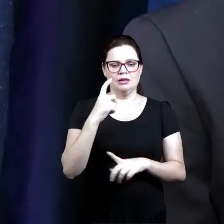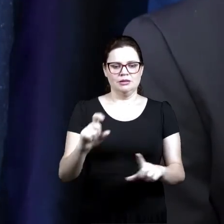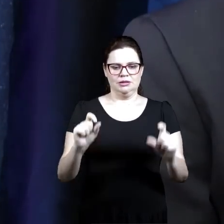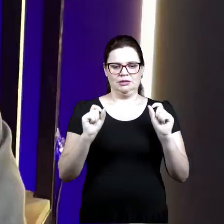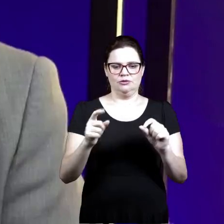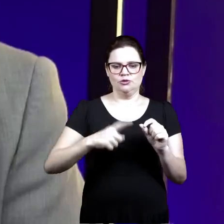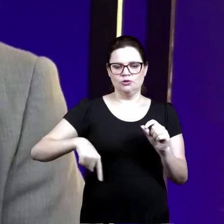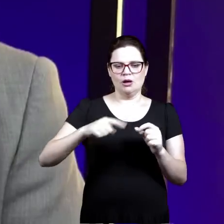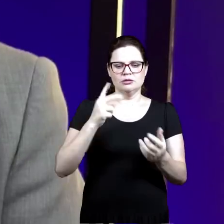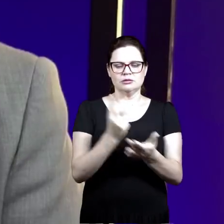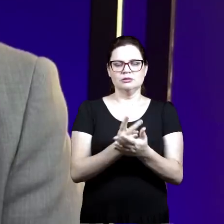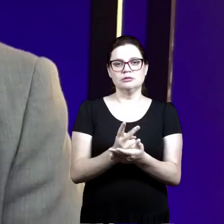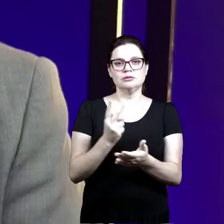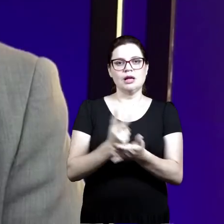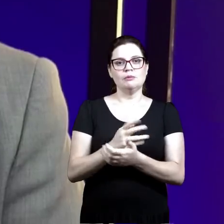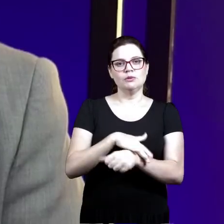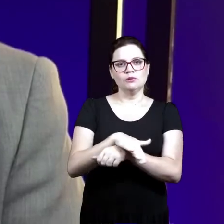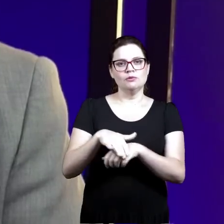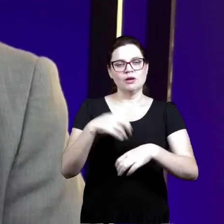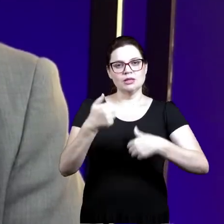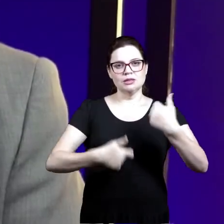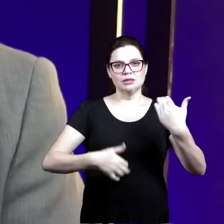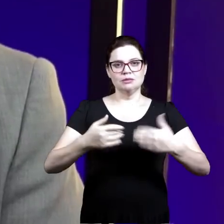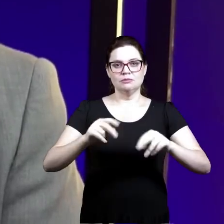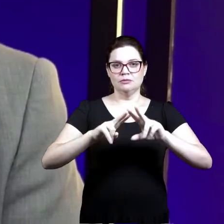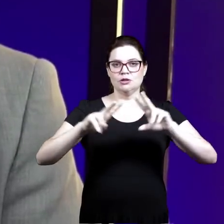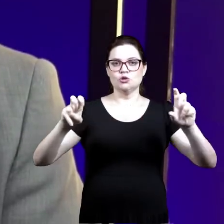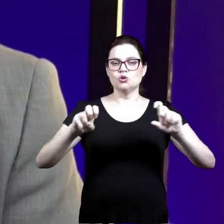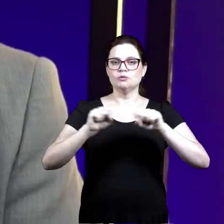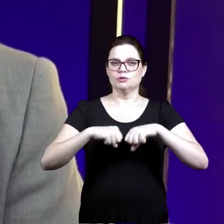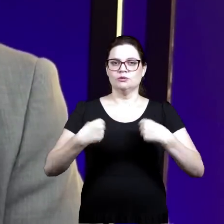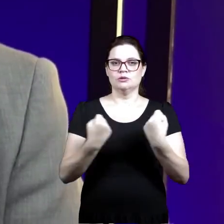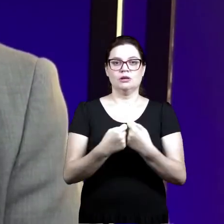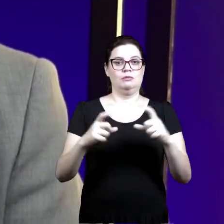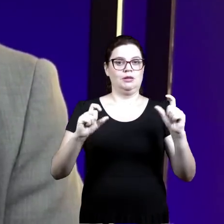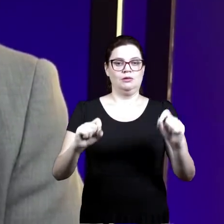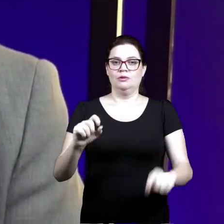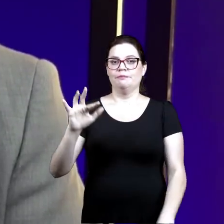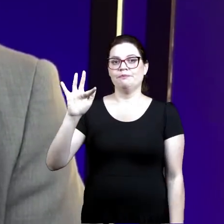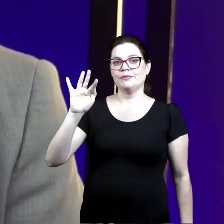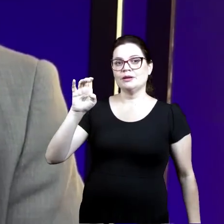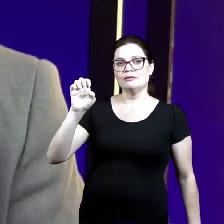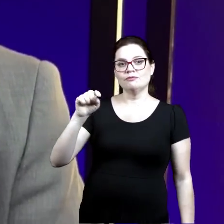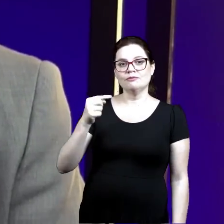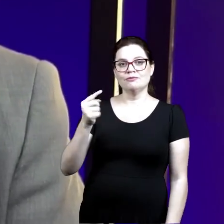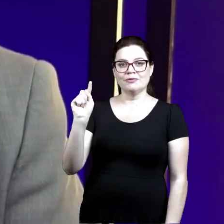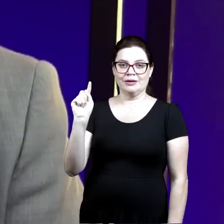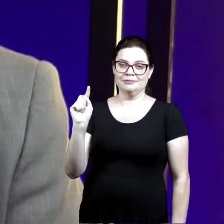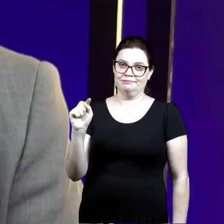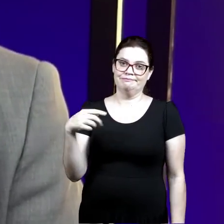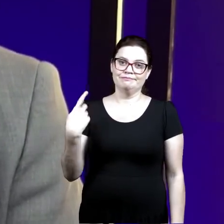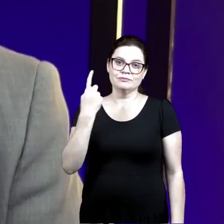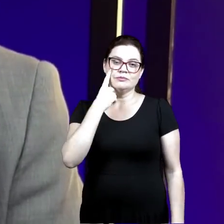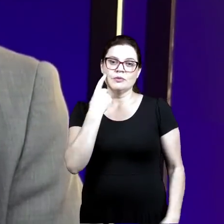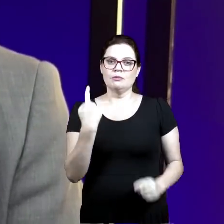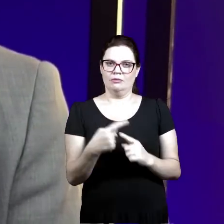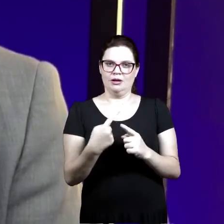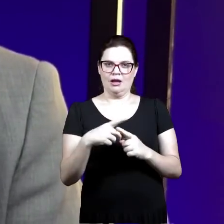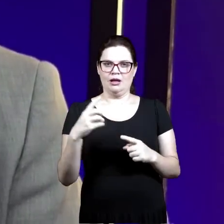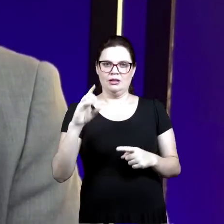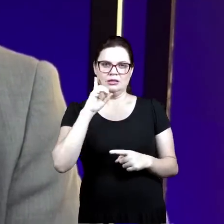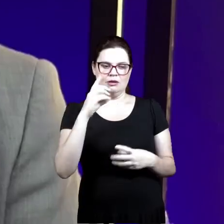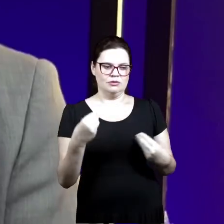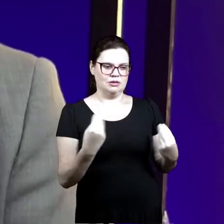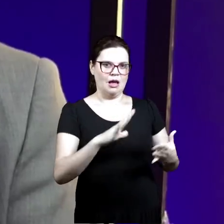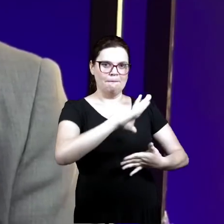fala muito nos nossos seminários, pastor Antônio, sobre a fé, né? Uhum. Porque Deus, ele não dá um mapa para